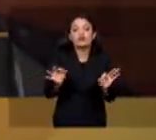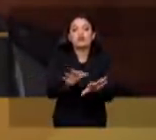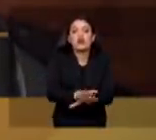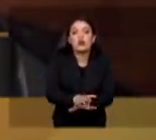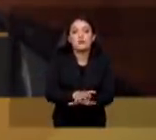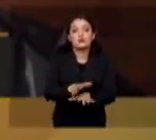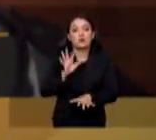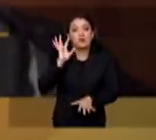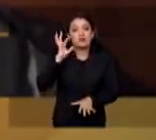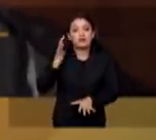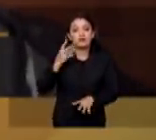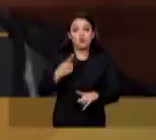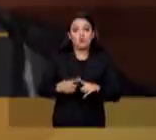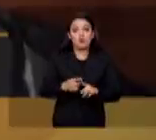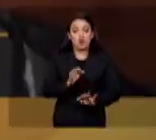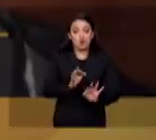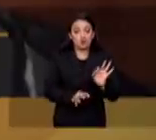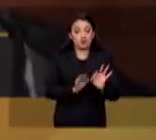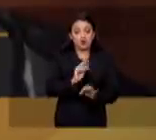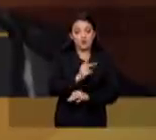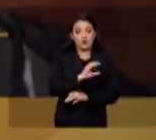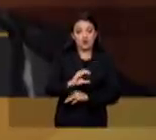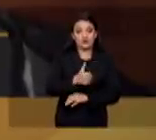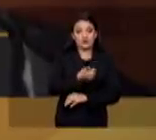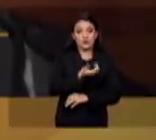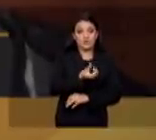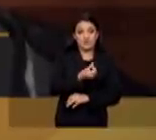uma vez que o julgamento daquele habeas corpus